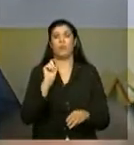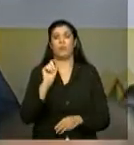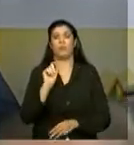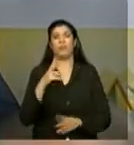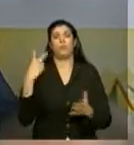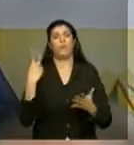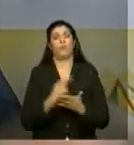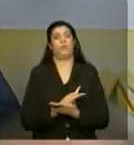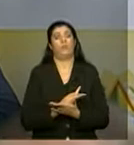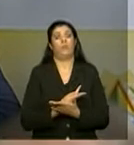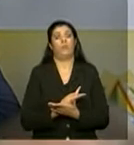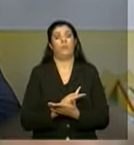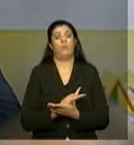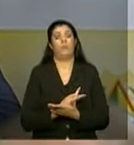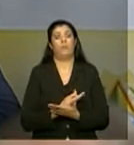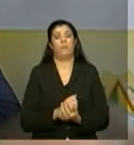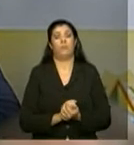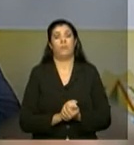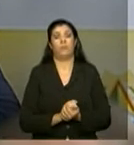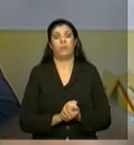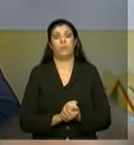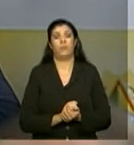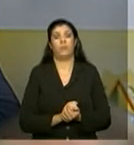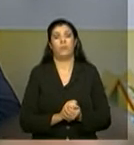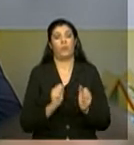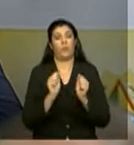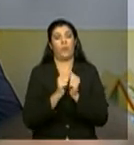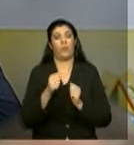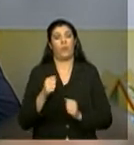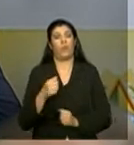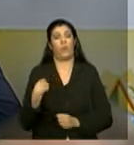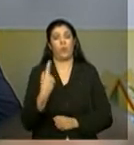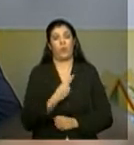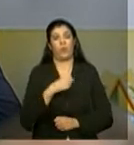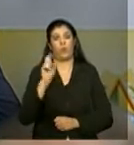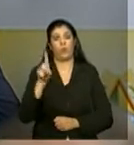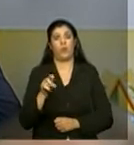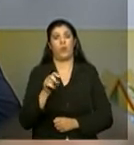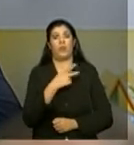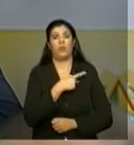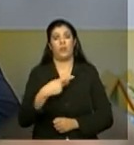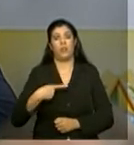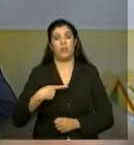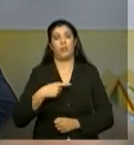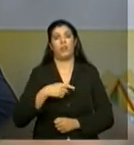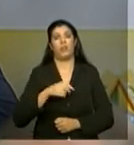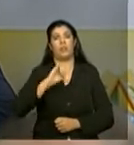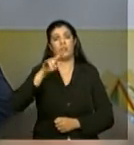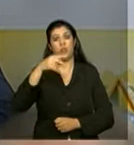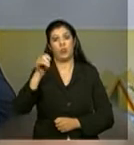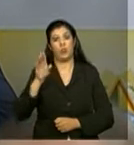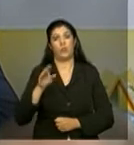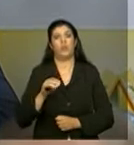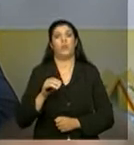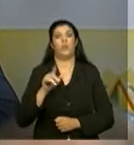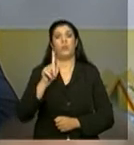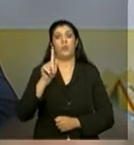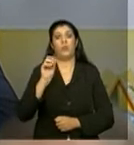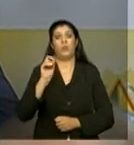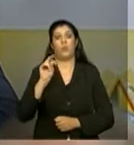ocorreu com o nosso ex presidente joão goulart no momento da sua morte